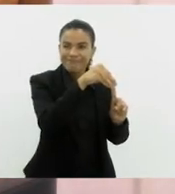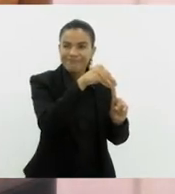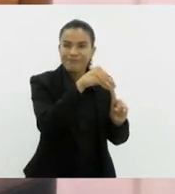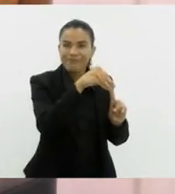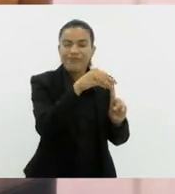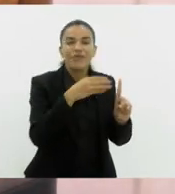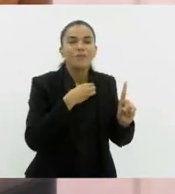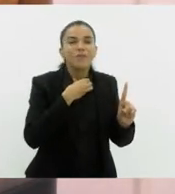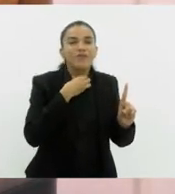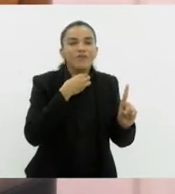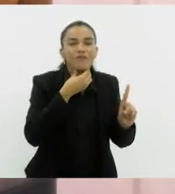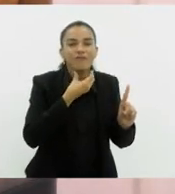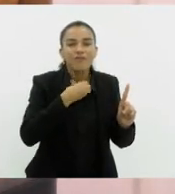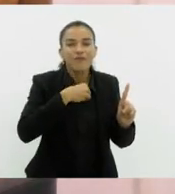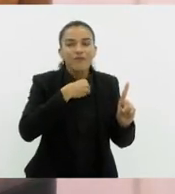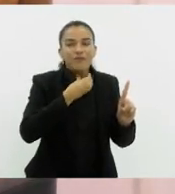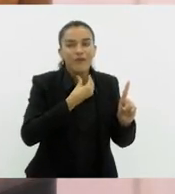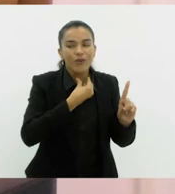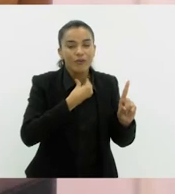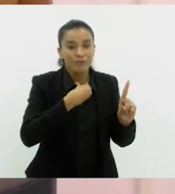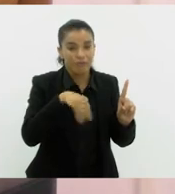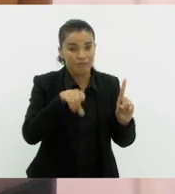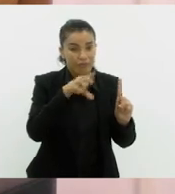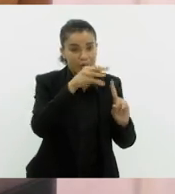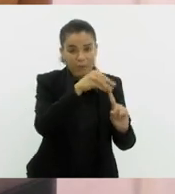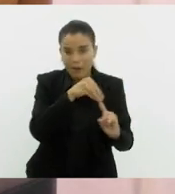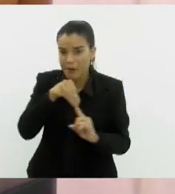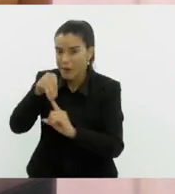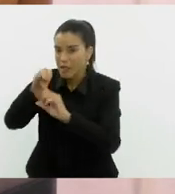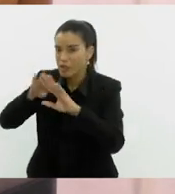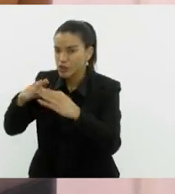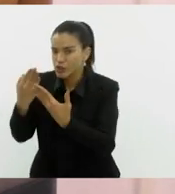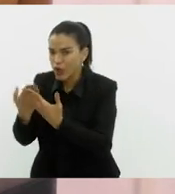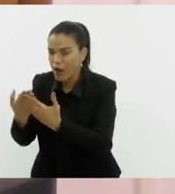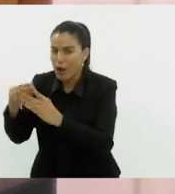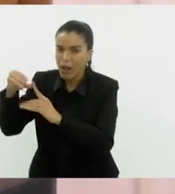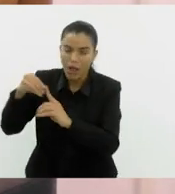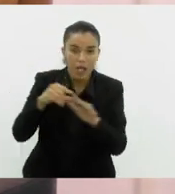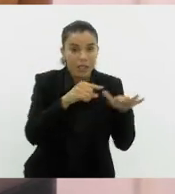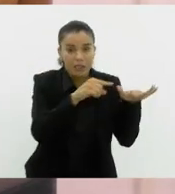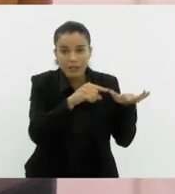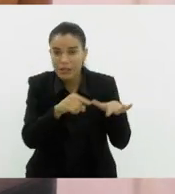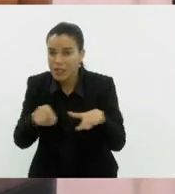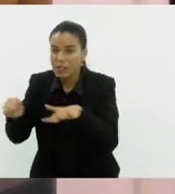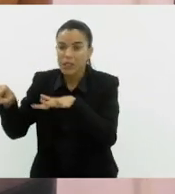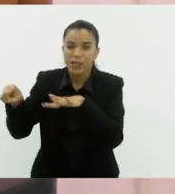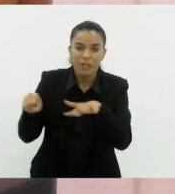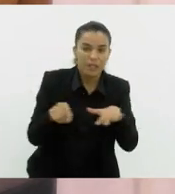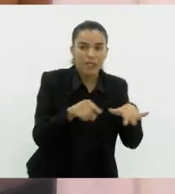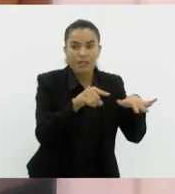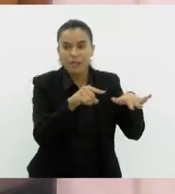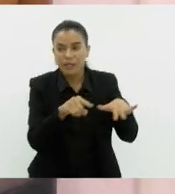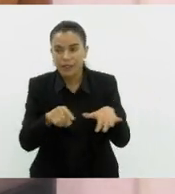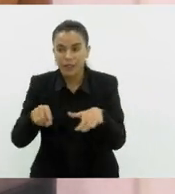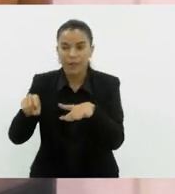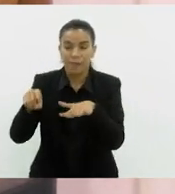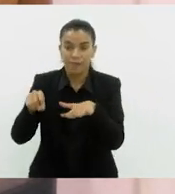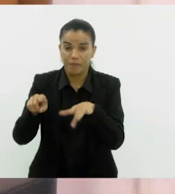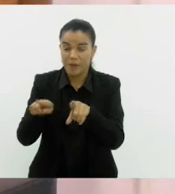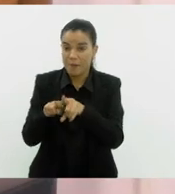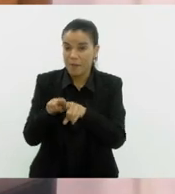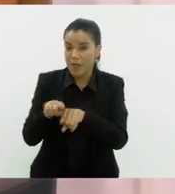para fazer fono. Ela pegar na escola, levar a semana toda, ela não tem. Fora que, que o